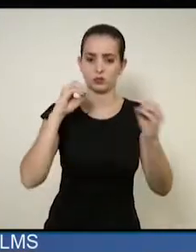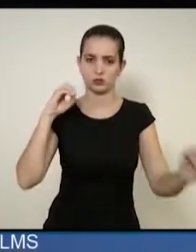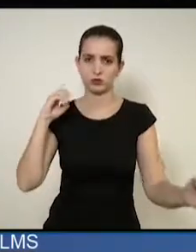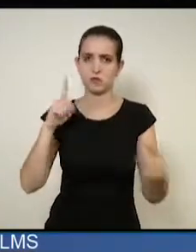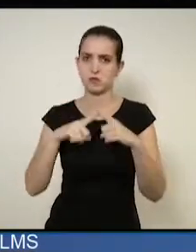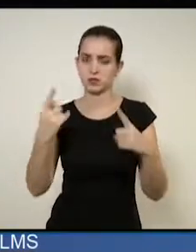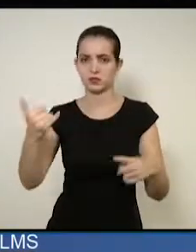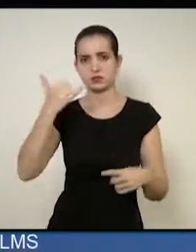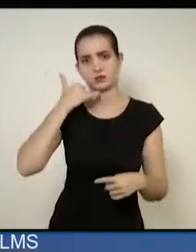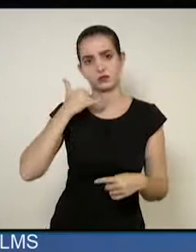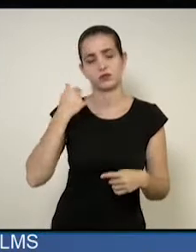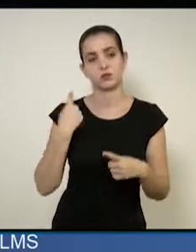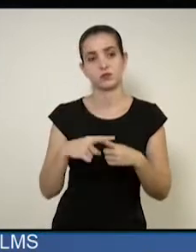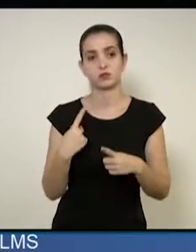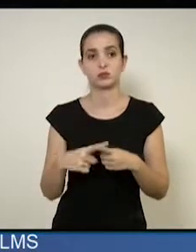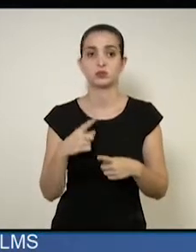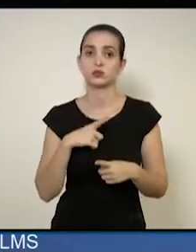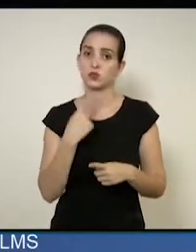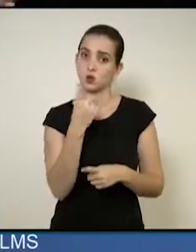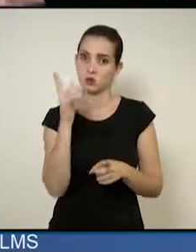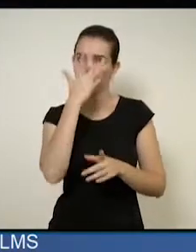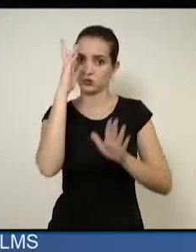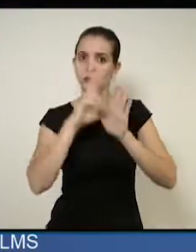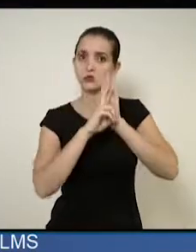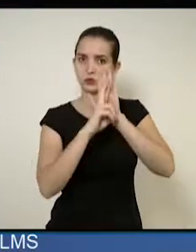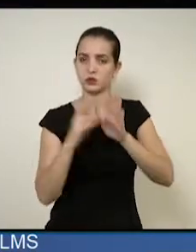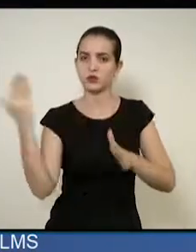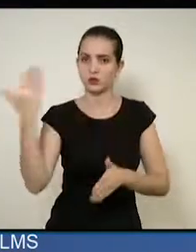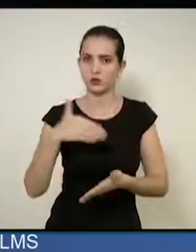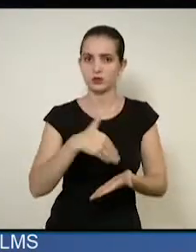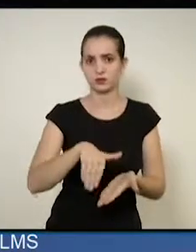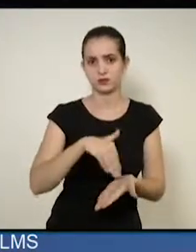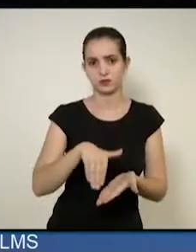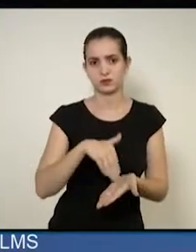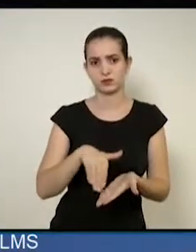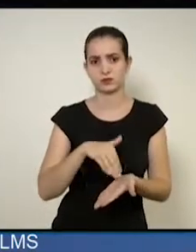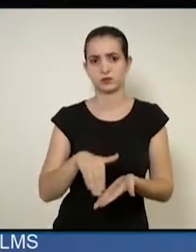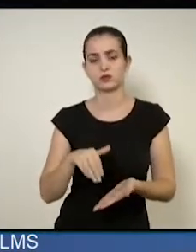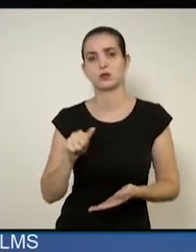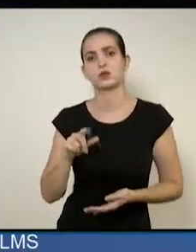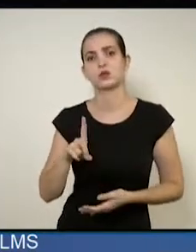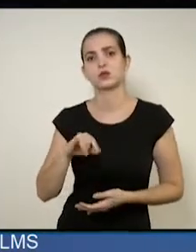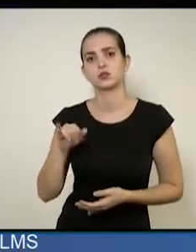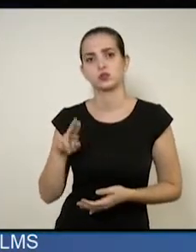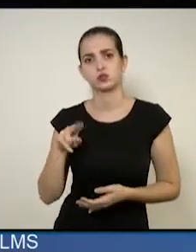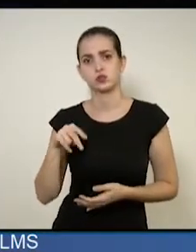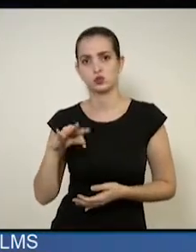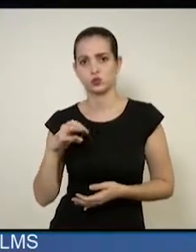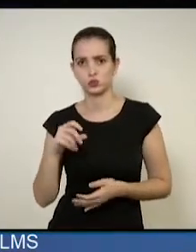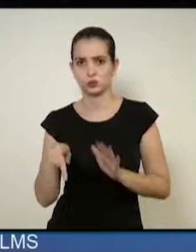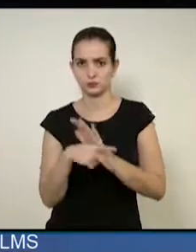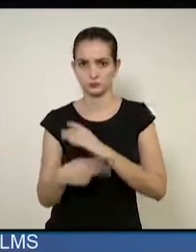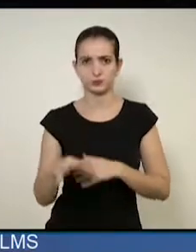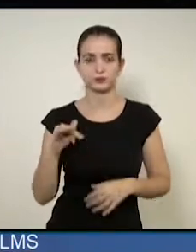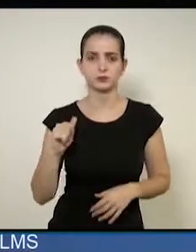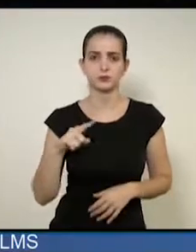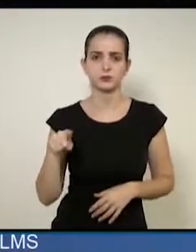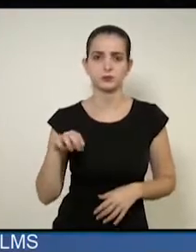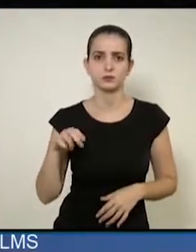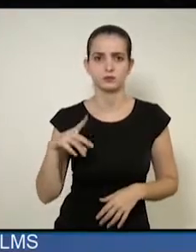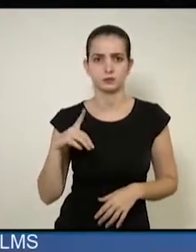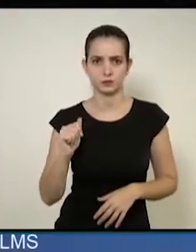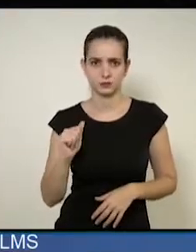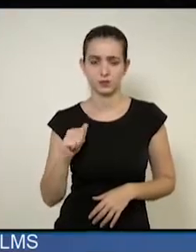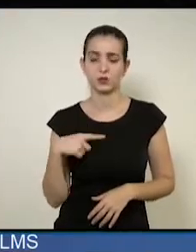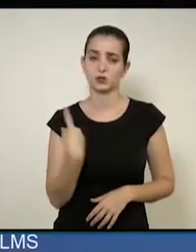mas ligou de que viria uma representação e veio o secretário adjunto da Fazenda, e nós, então, estamos